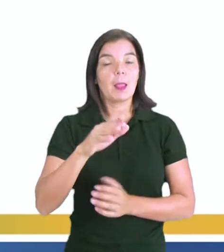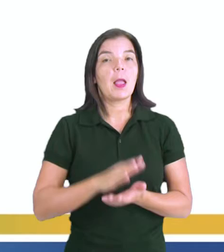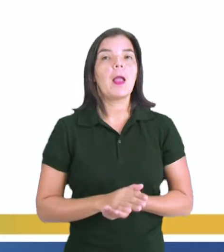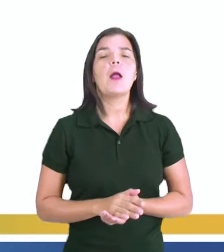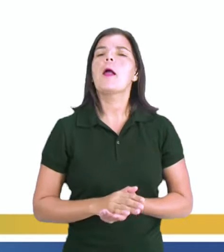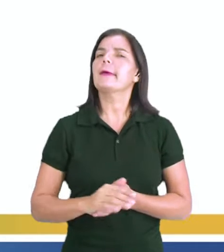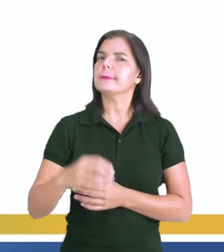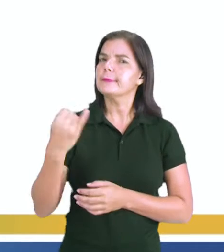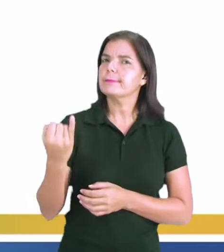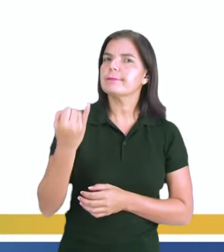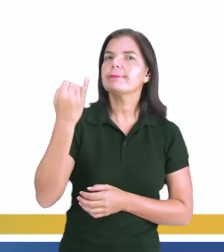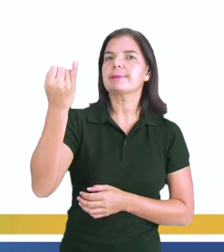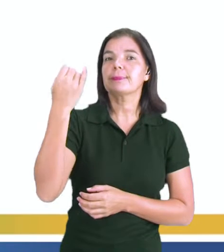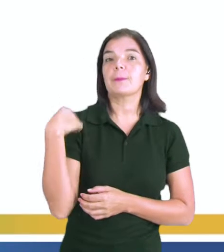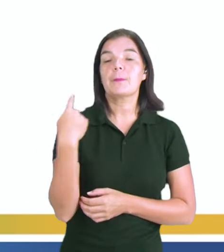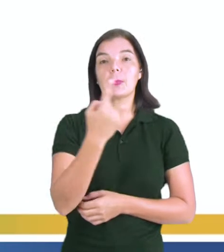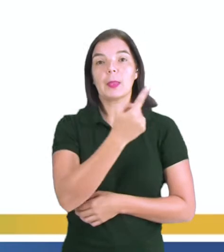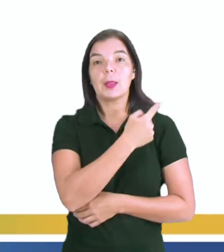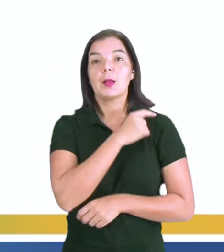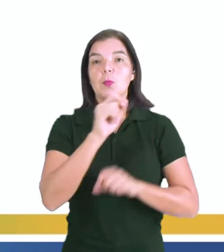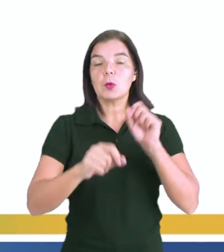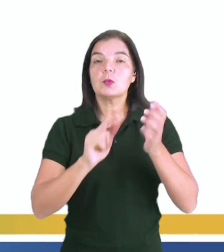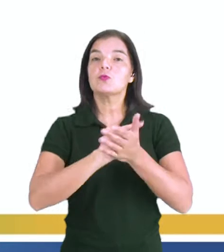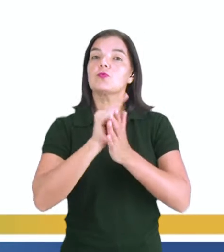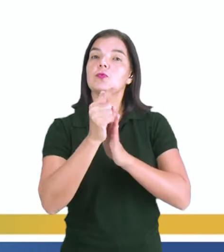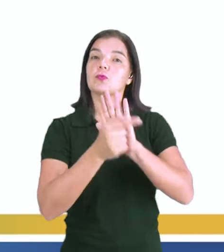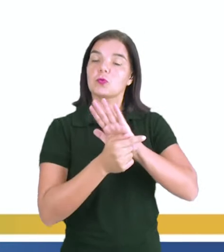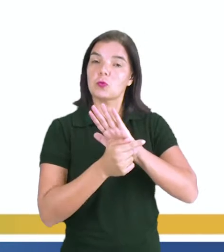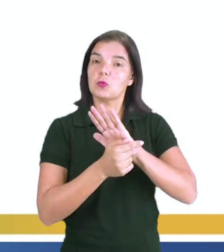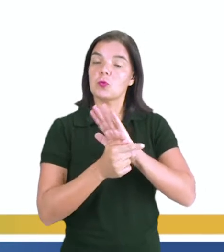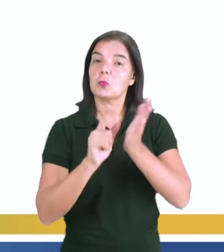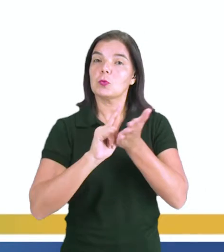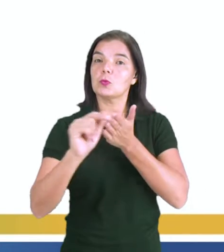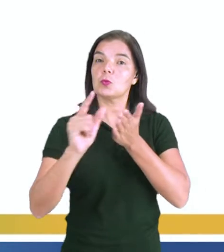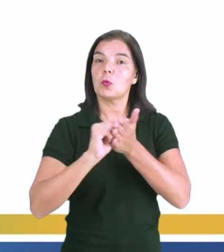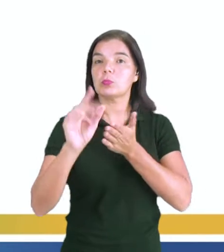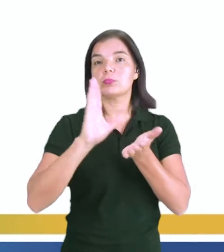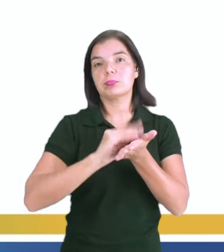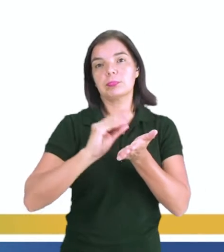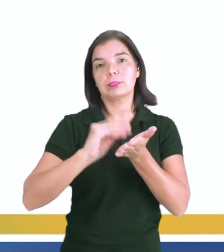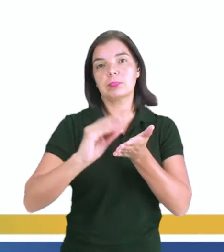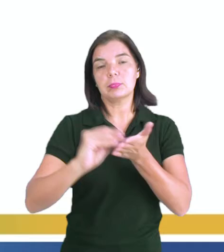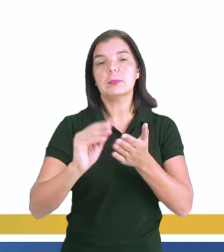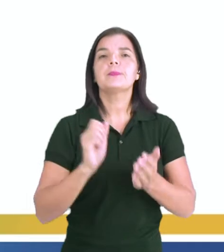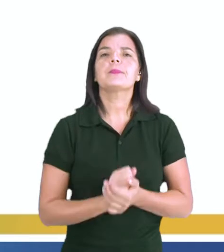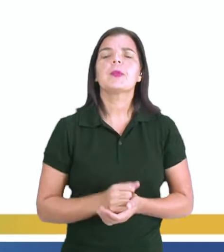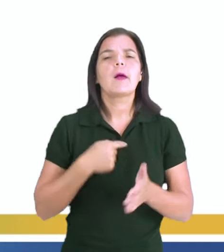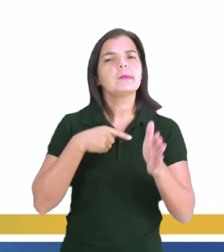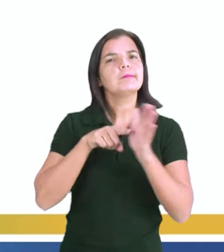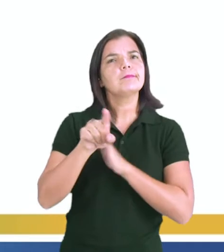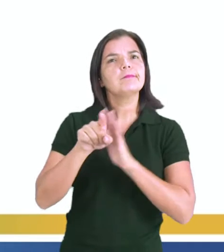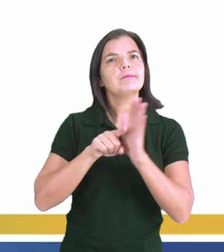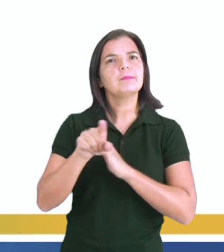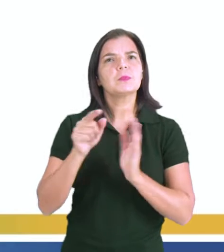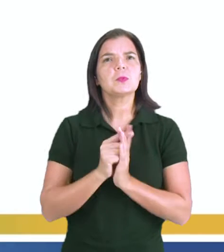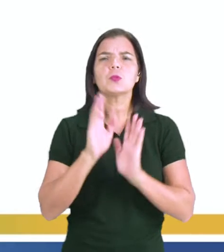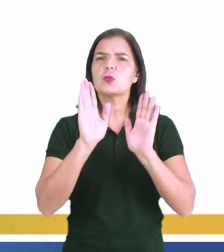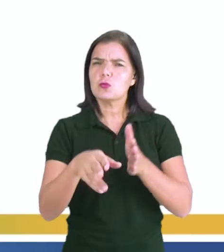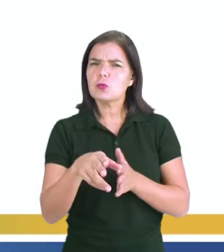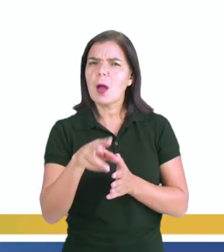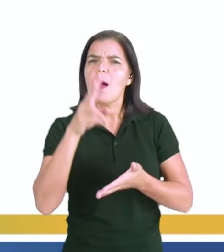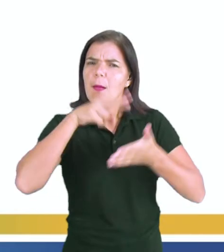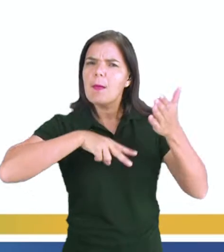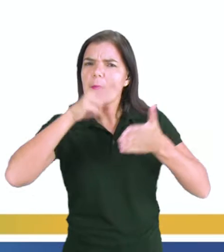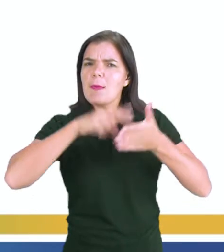dos motivos pelo qual denominamos esse gênero, que é o artigo de opinião. E aí nós temos algumas perguntas. Você já leu um artigo